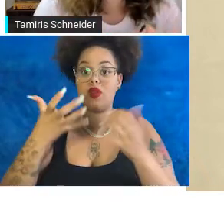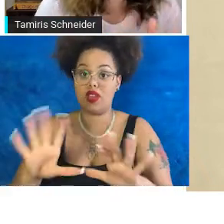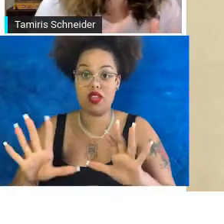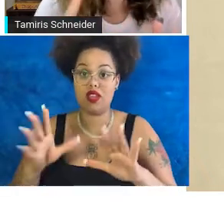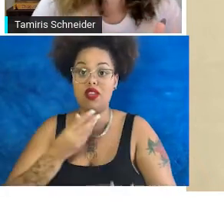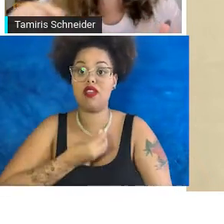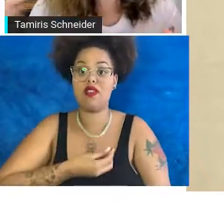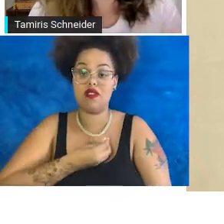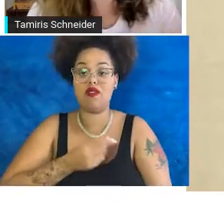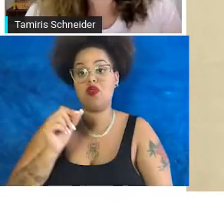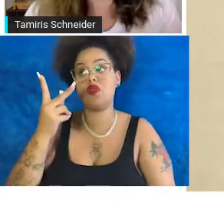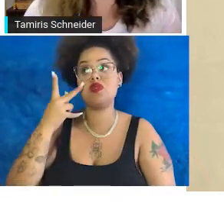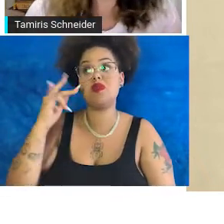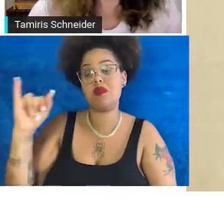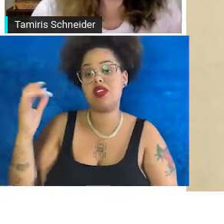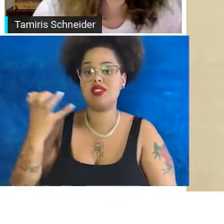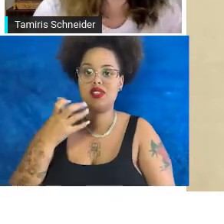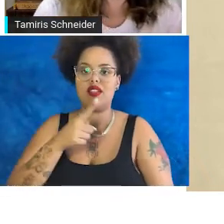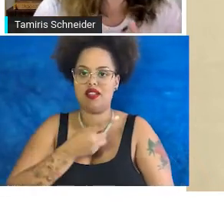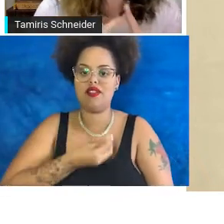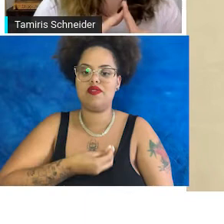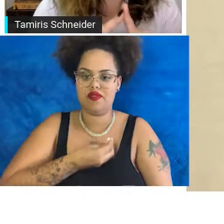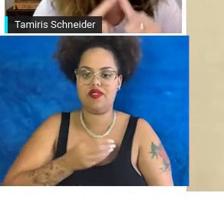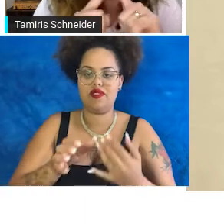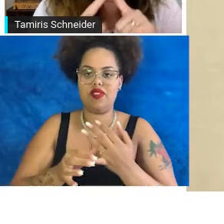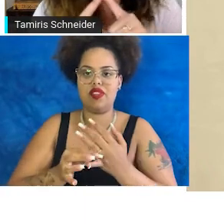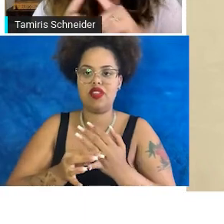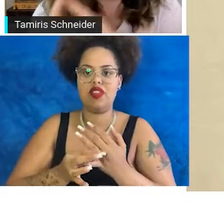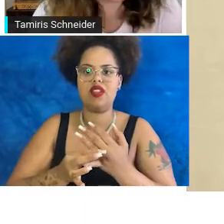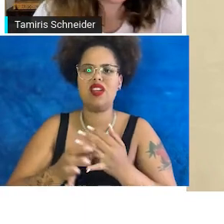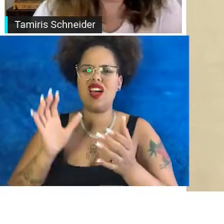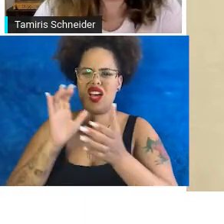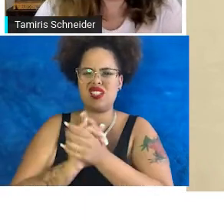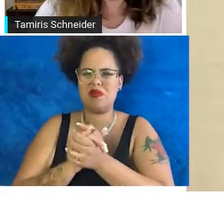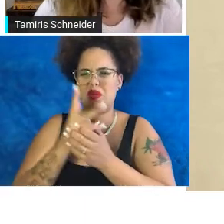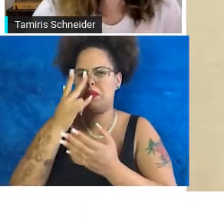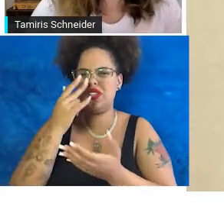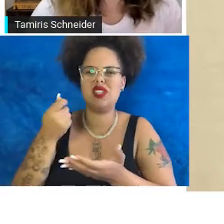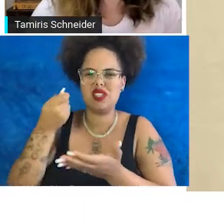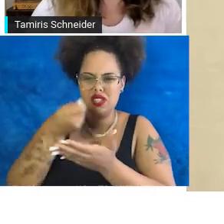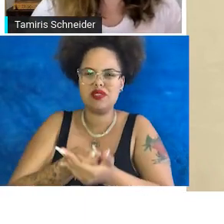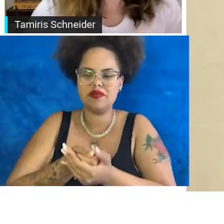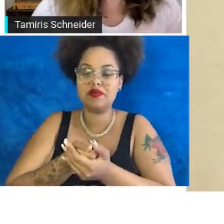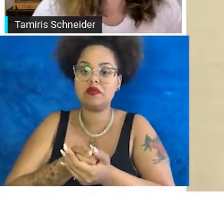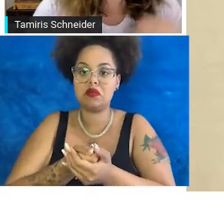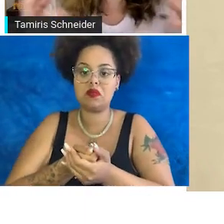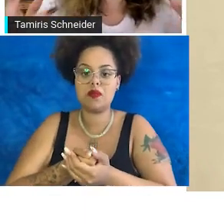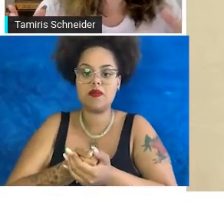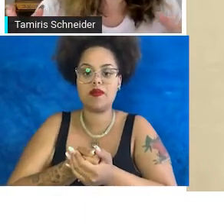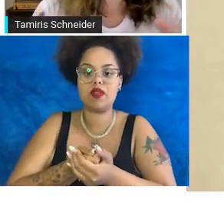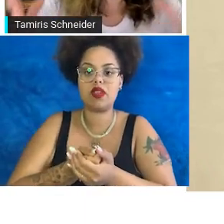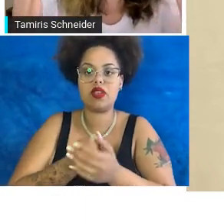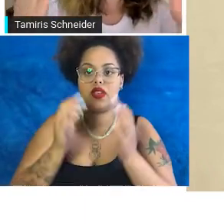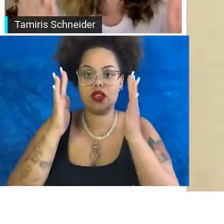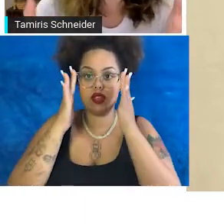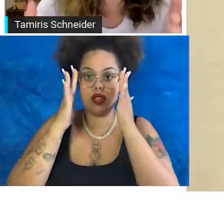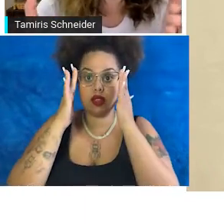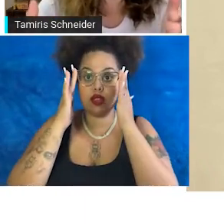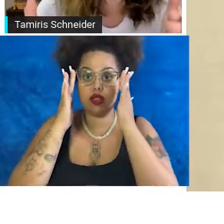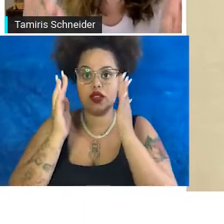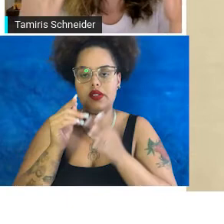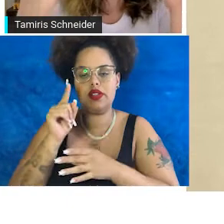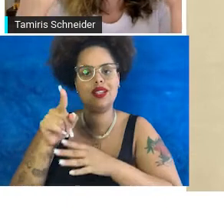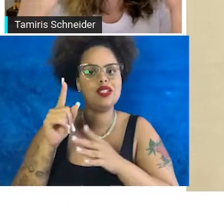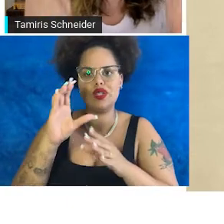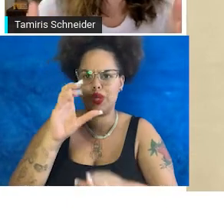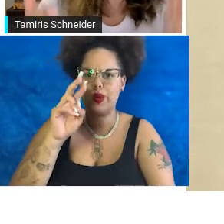querer viver o que os pais querem que ela viva. Então esse casamento é um pouco meio que imposto, né, a ela. E aí a gente está passando ali